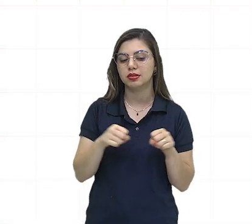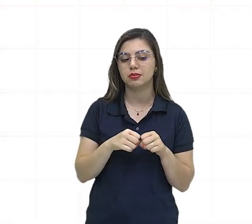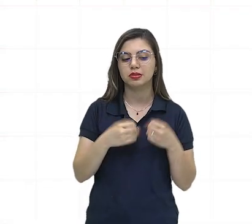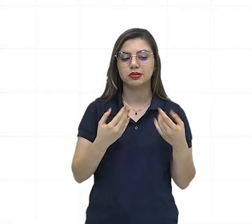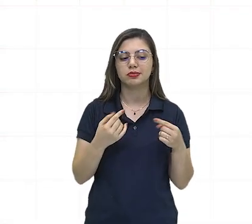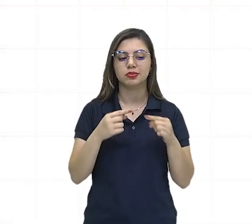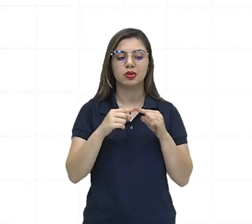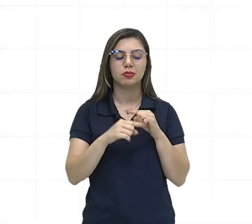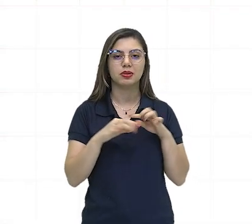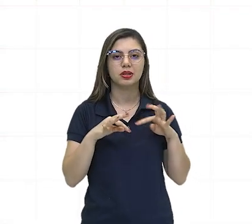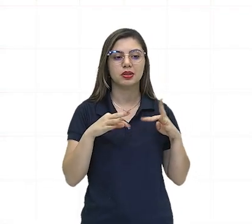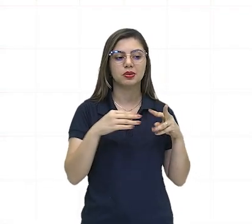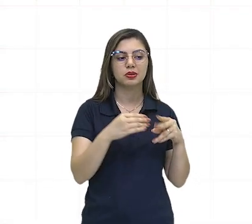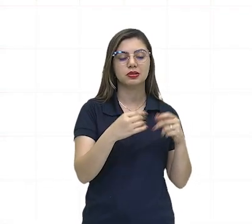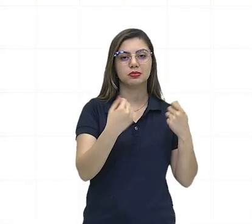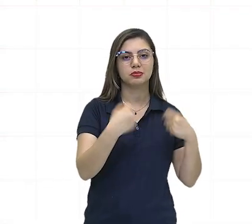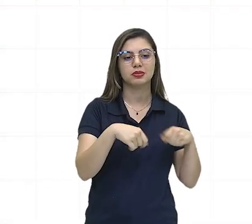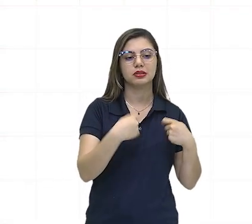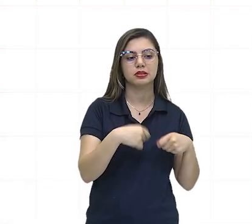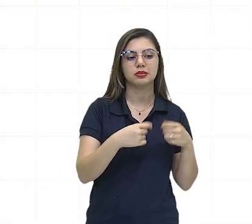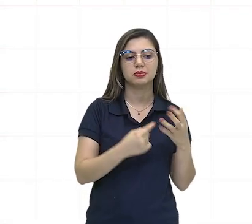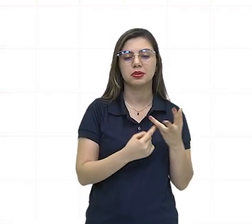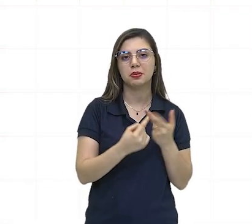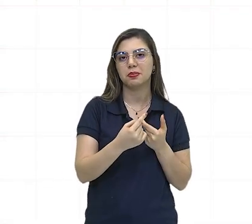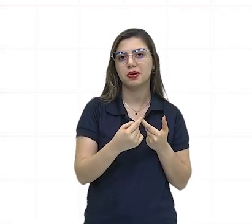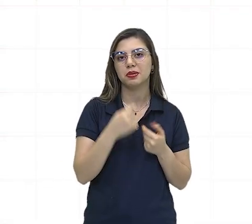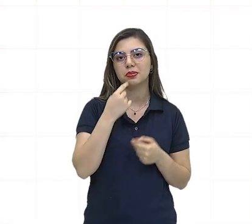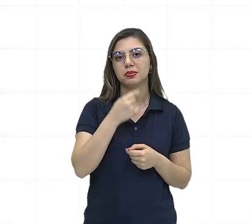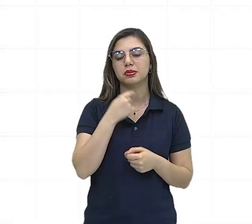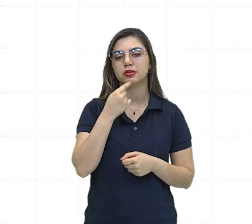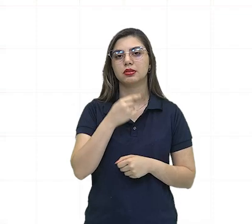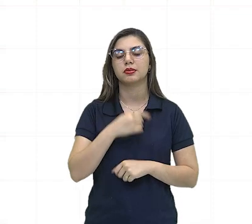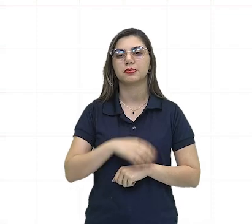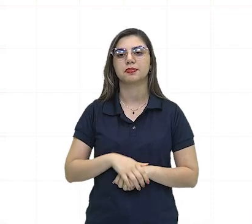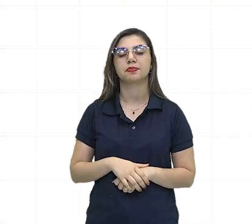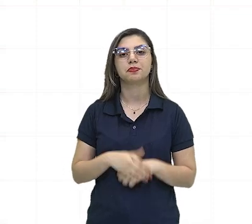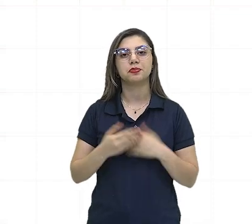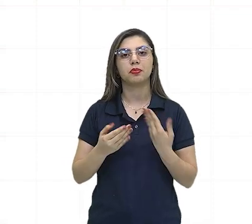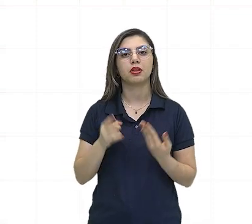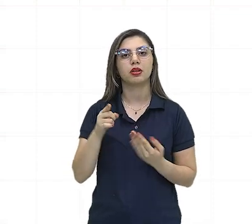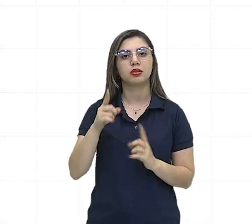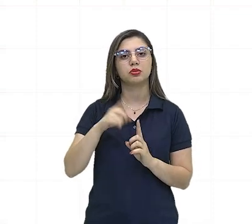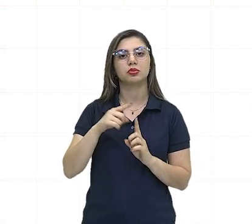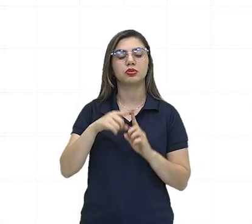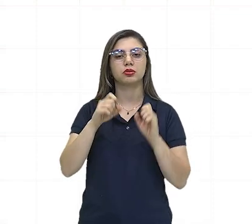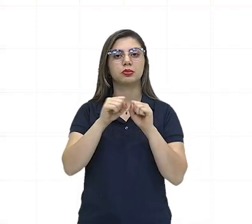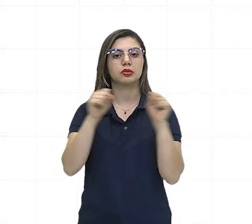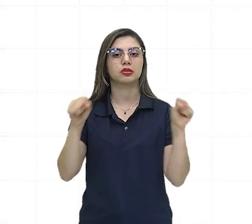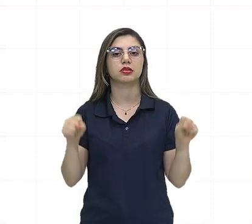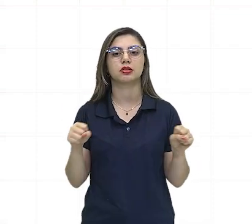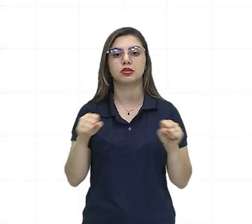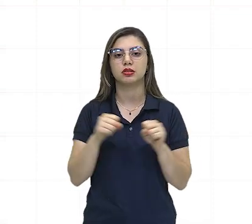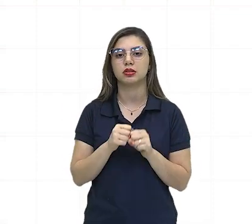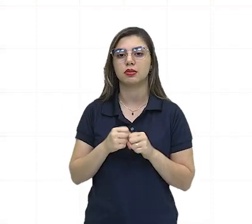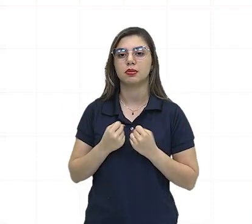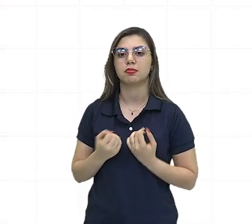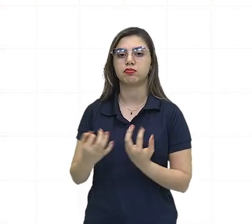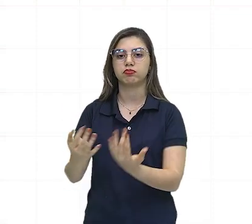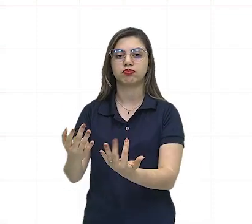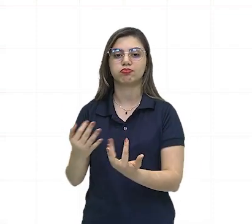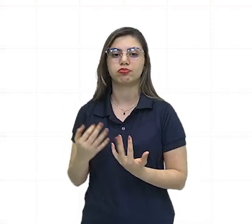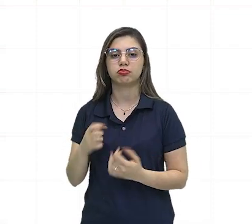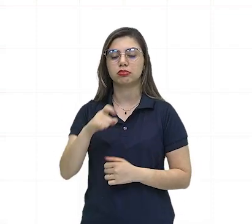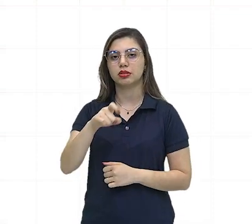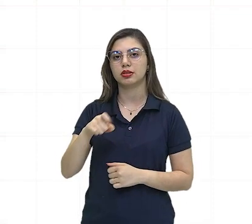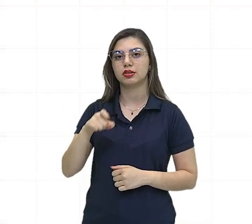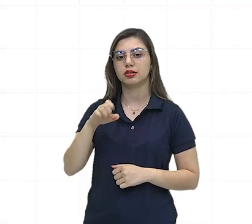atender ali todas as necessidades. Esse sistema de produção agrícola extensiva,